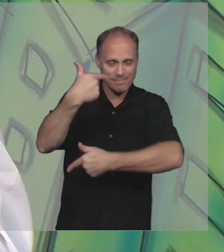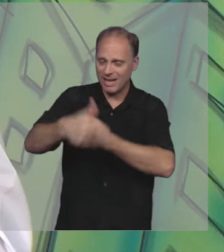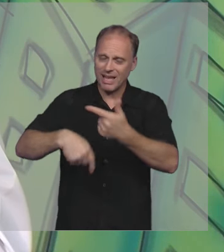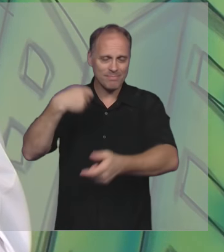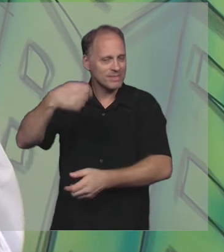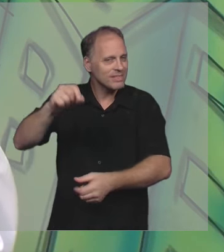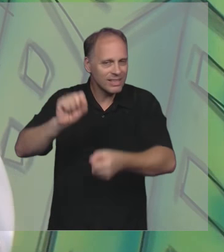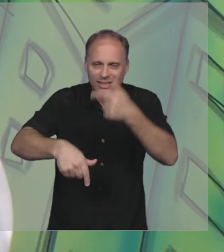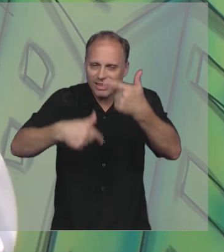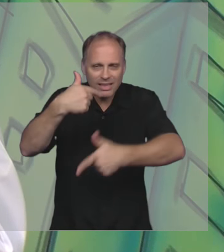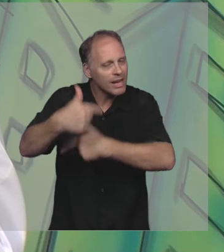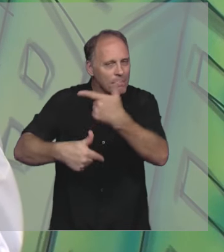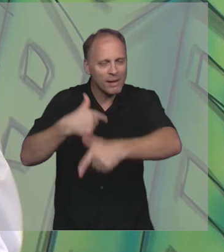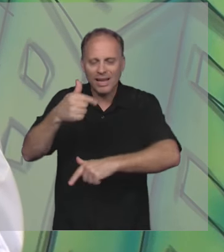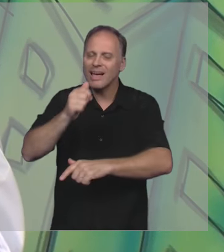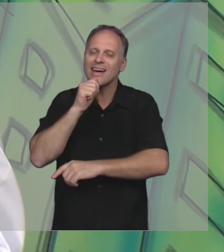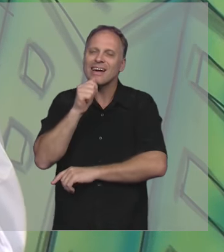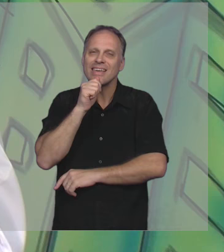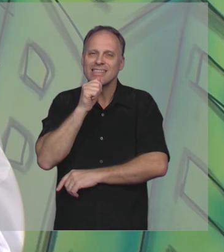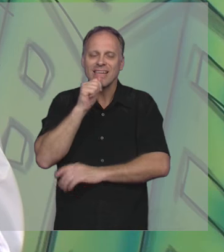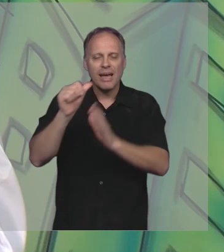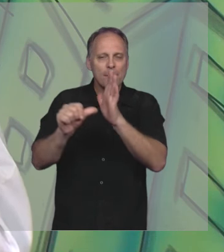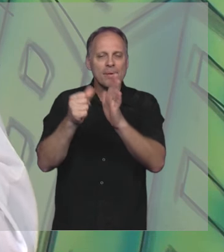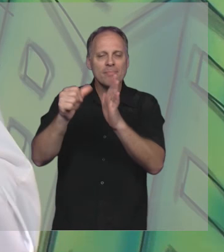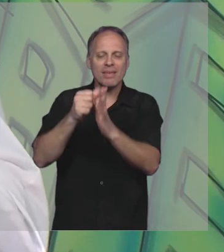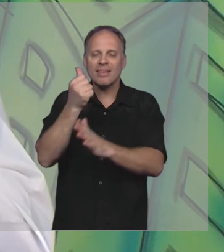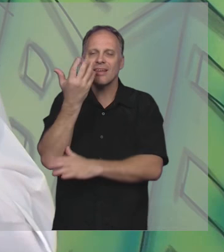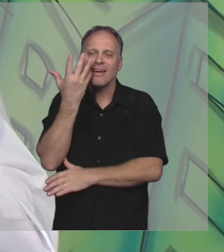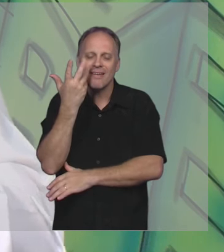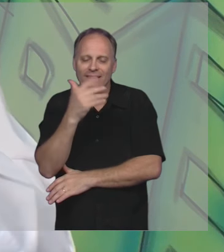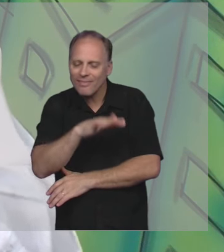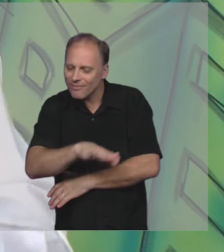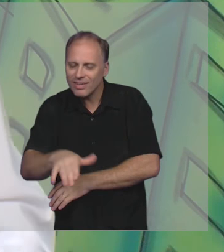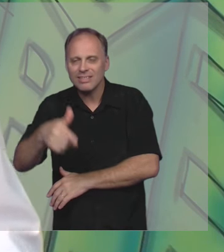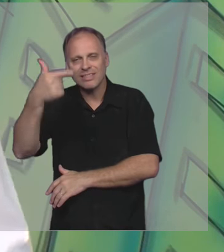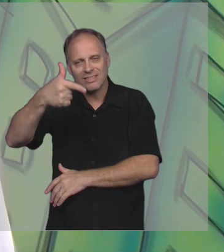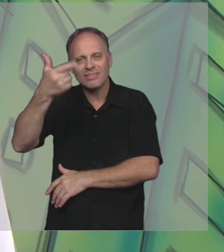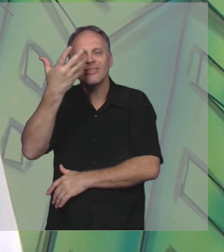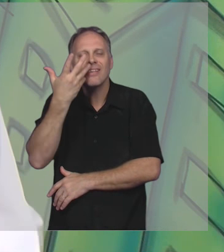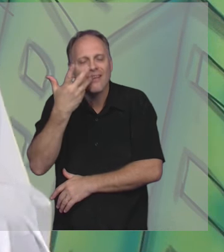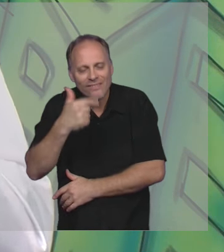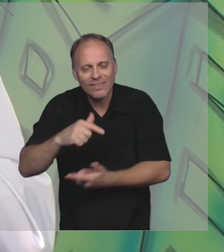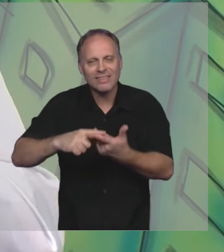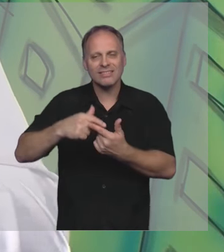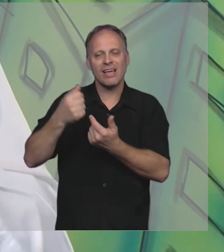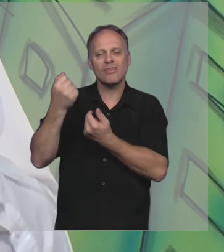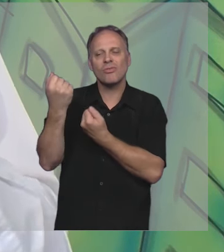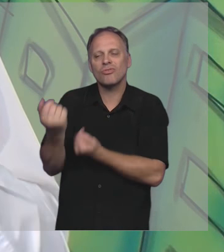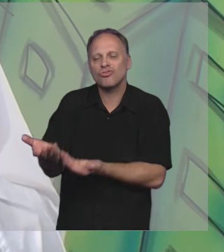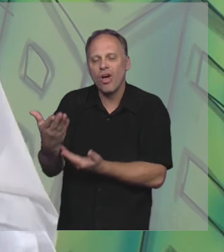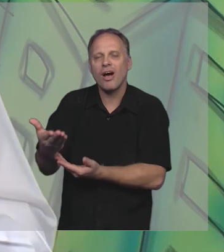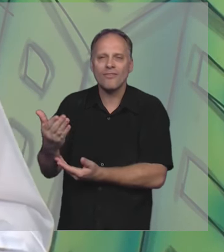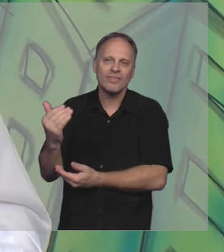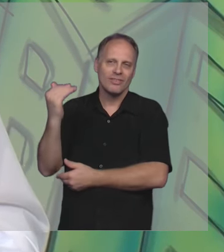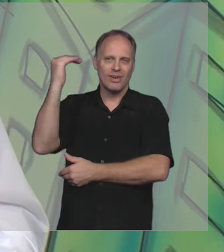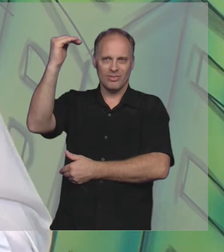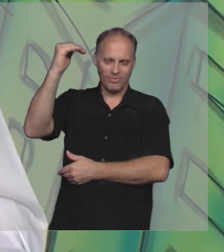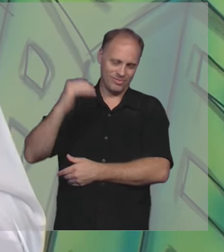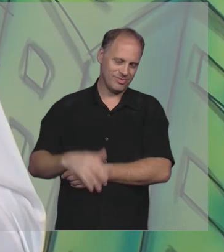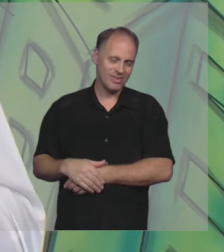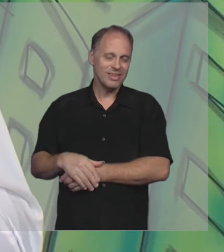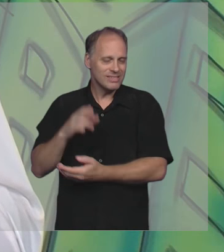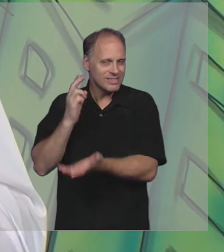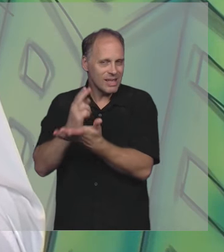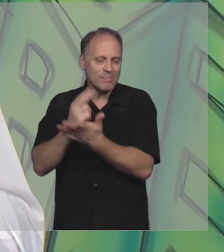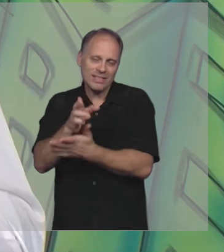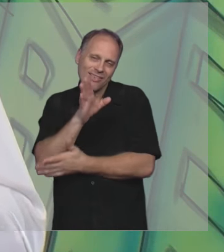gente tem que trabalhar ainda na primeira infância, na segunda infância, no adulto jovem, que é ali no adolescente, né?